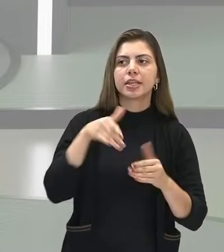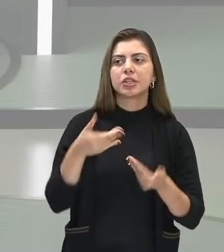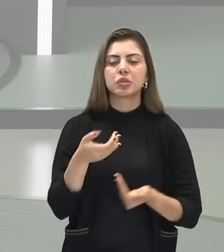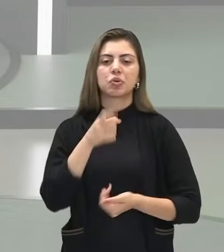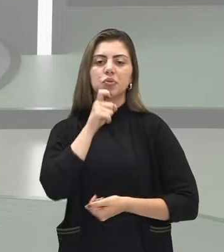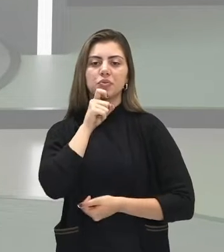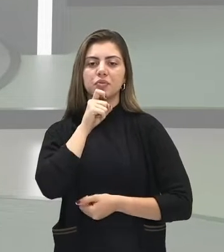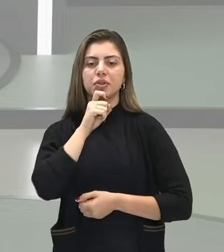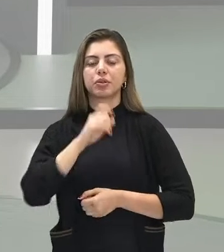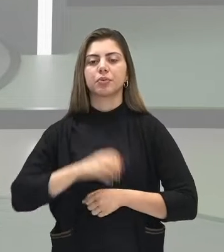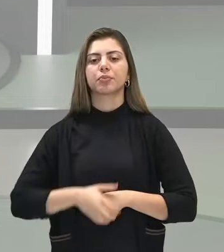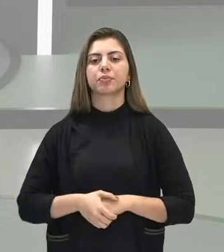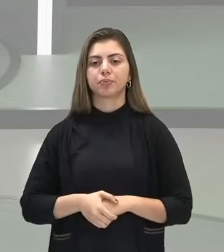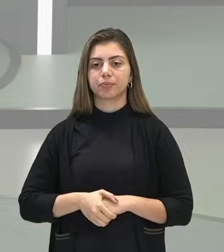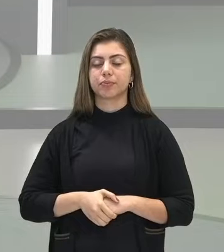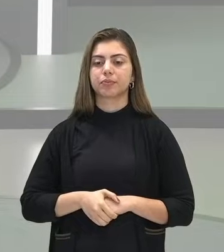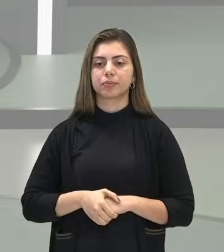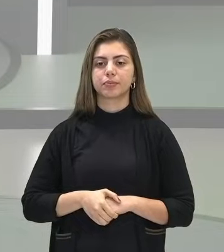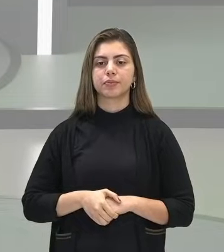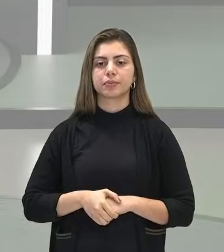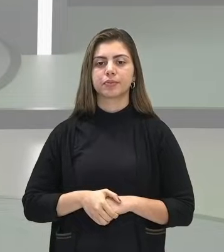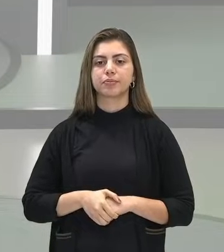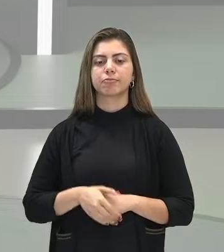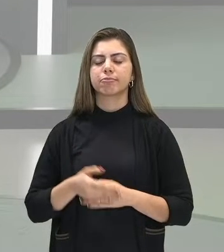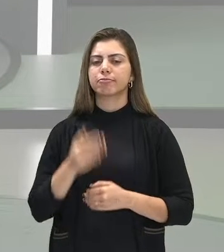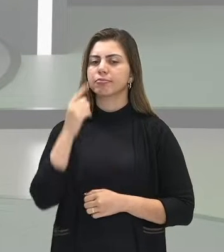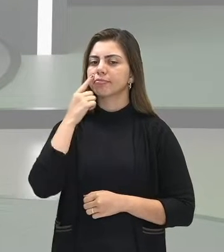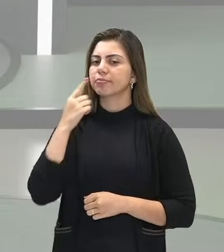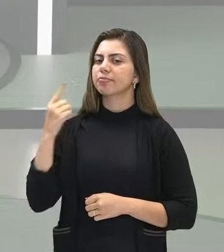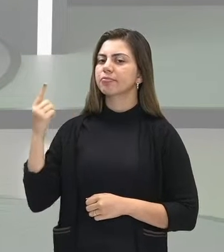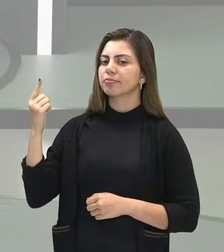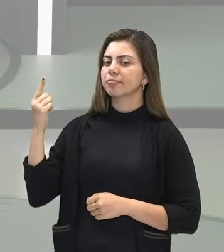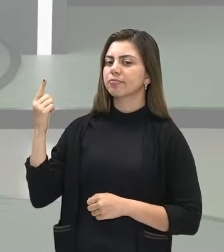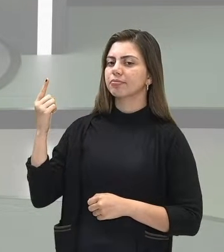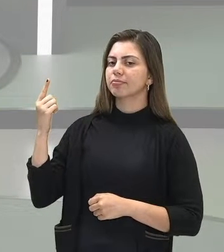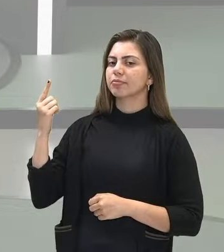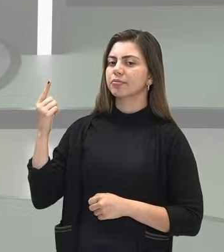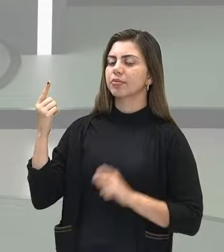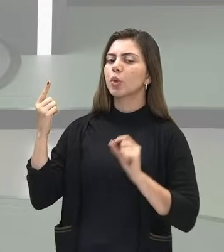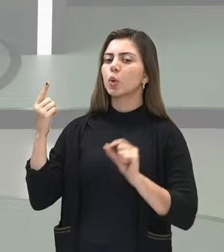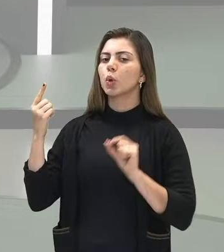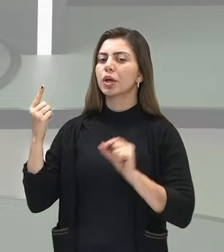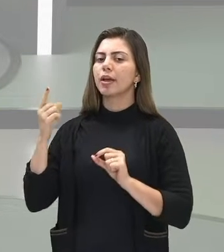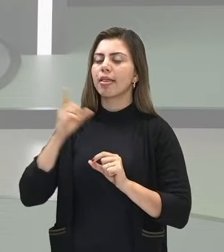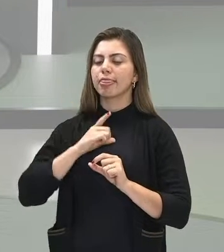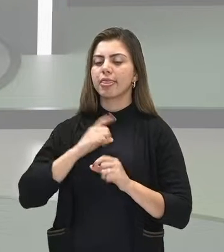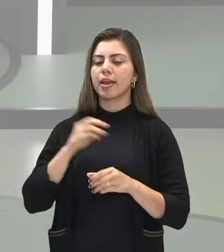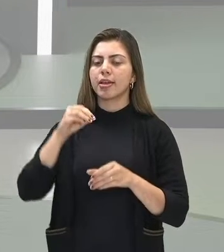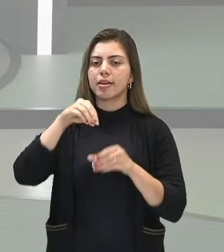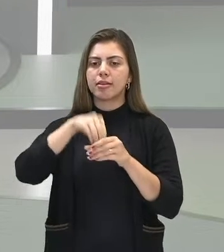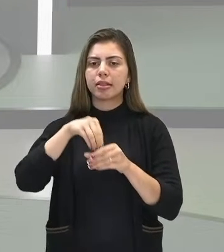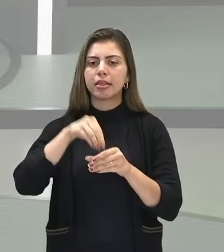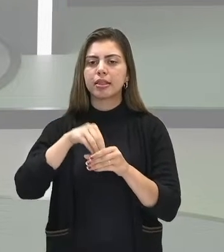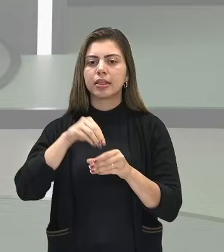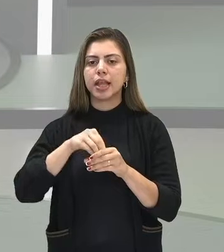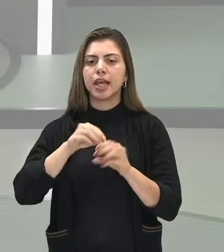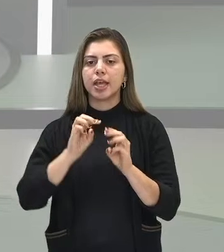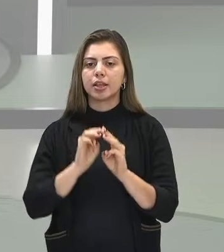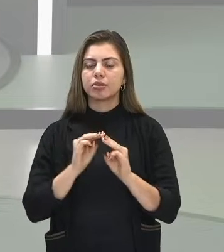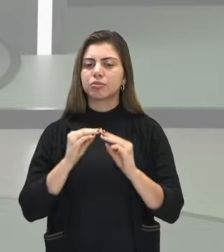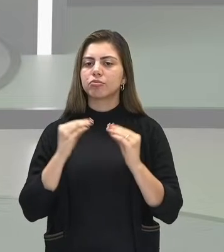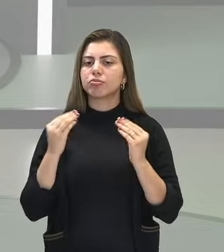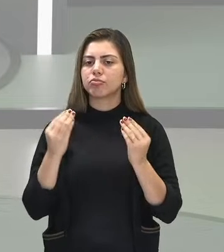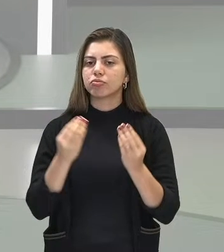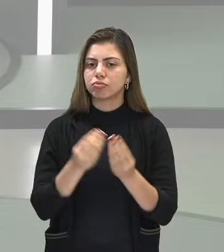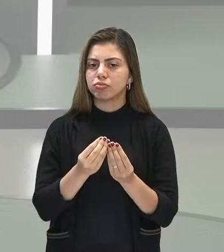situações. Esses dispositivos geralmente contêm substâncias que sofrem